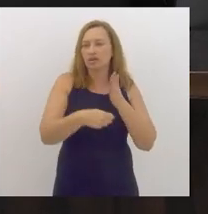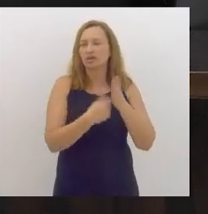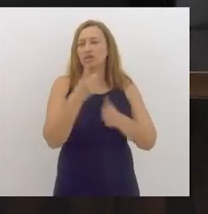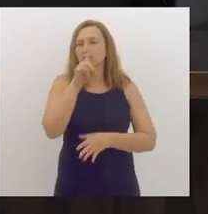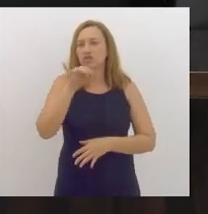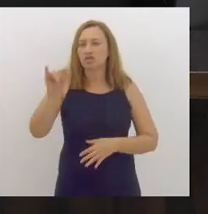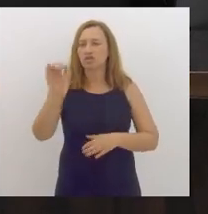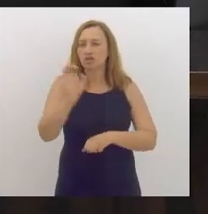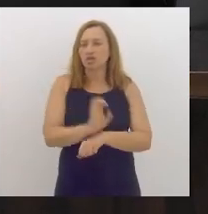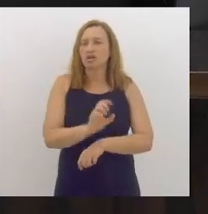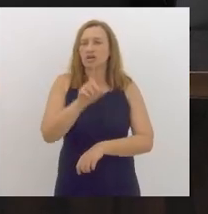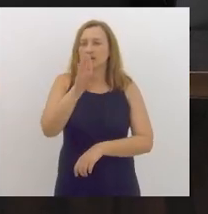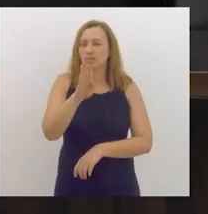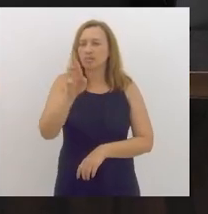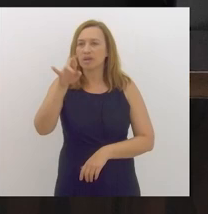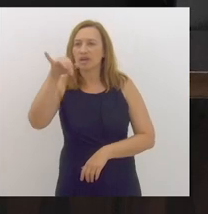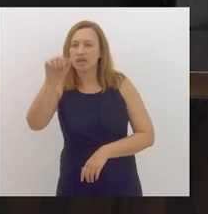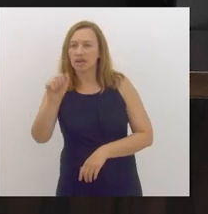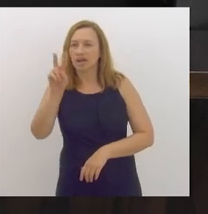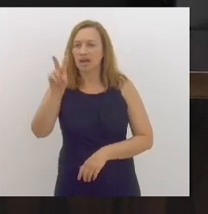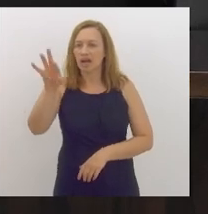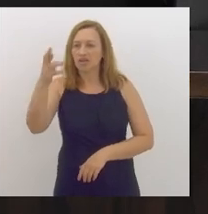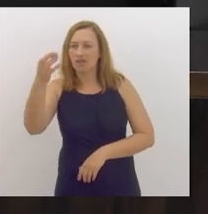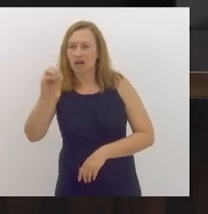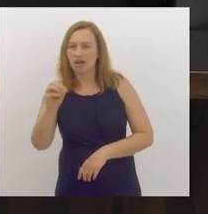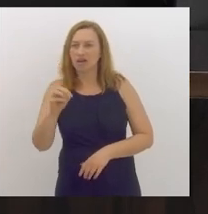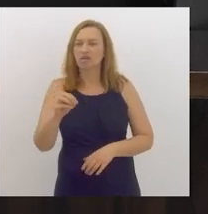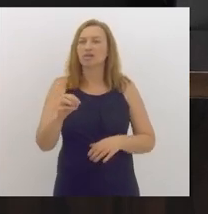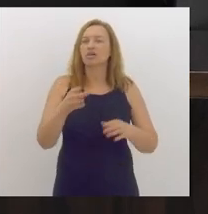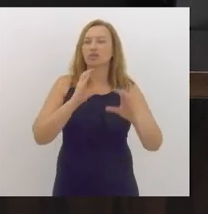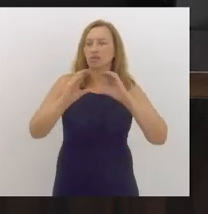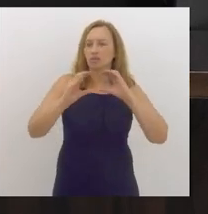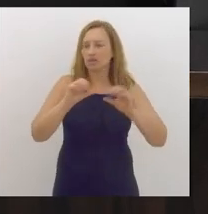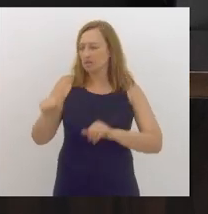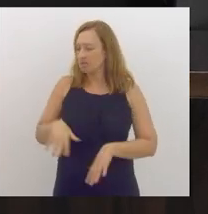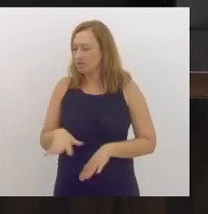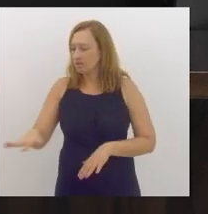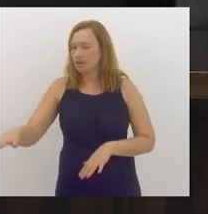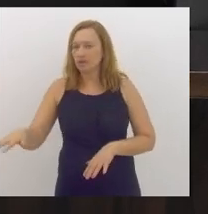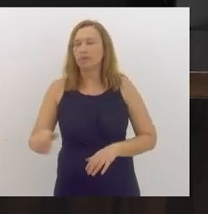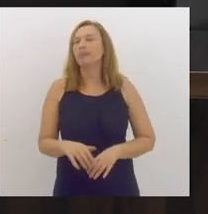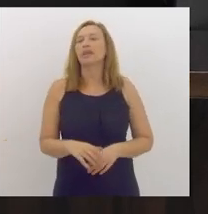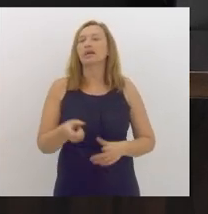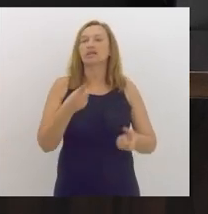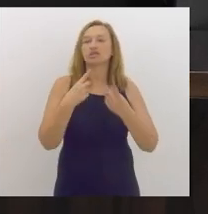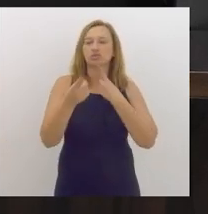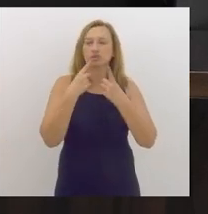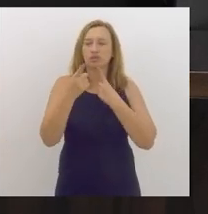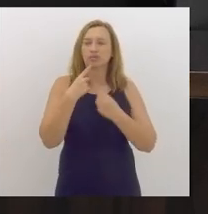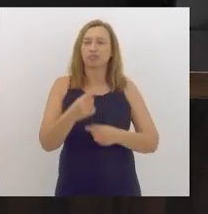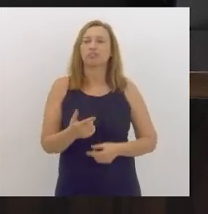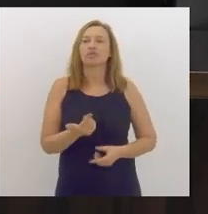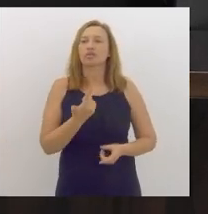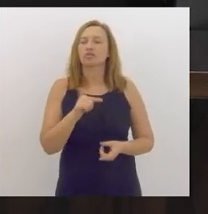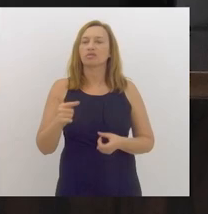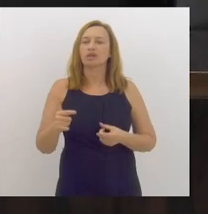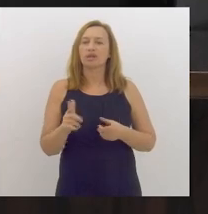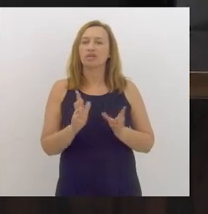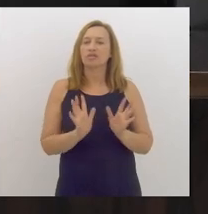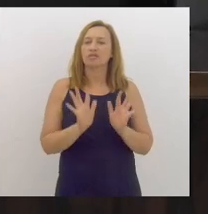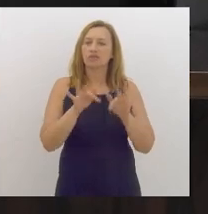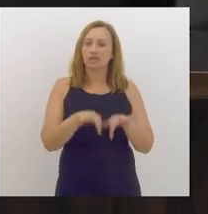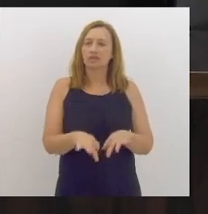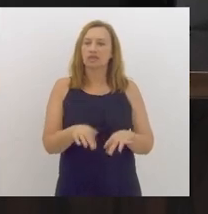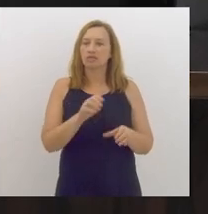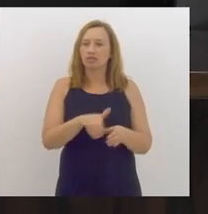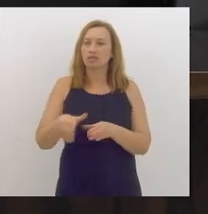estadual, Bira Carvalho, em homenagem à comunicação favelada e periférica. Em discussão. Não havendo quem queira discutir, encerrada a